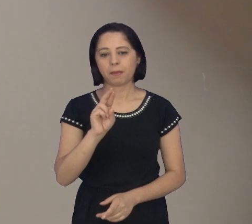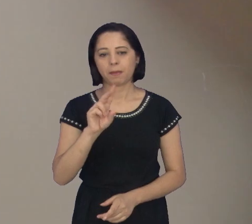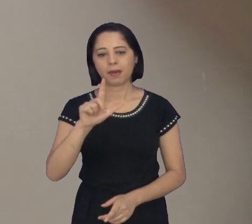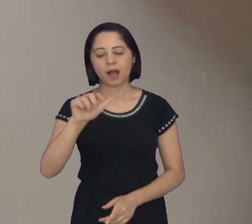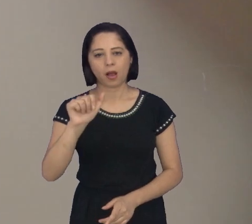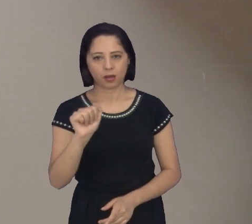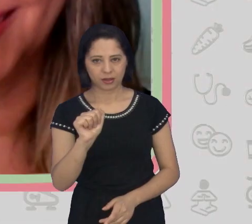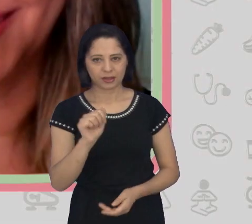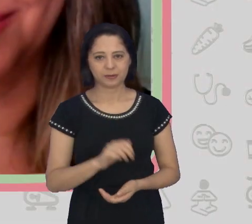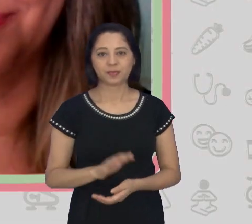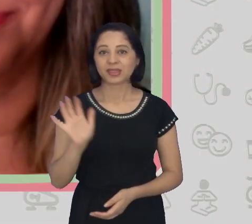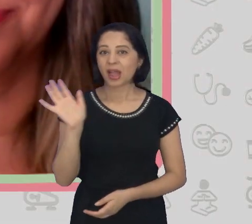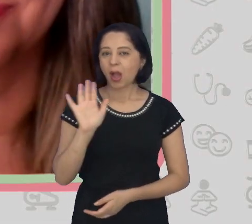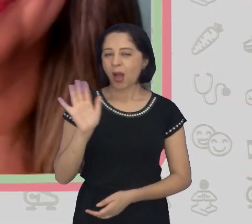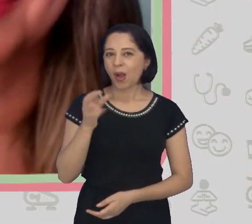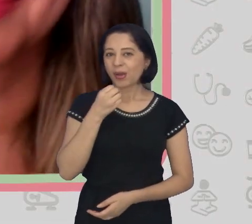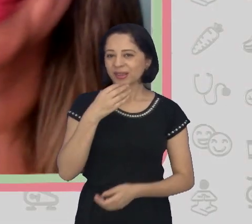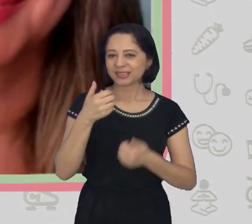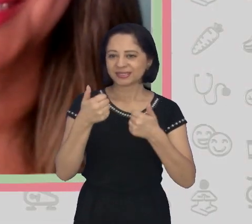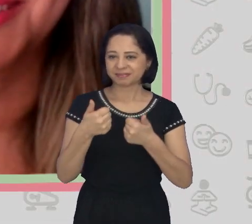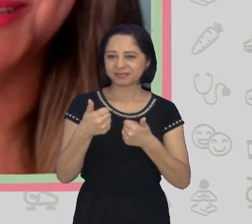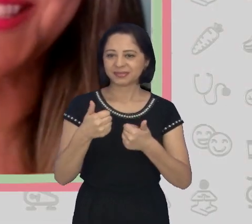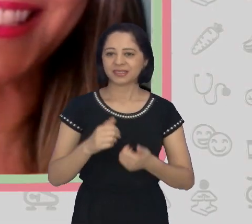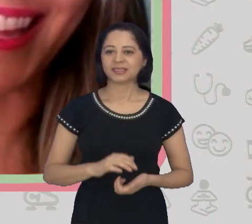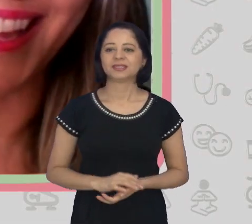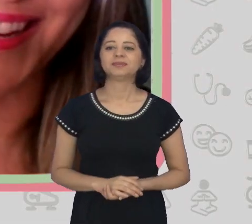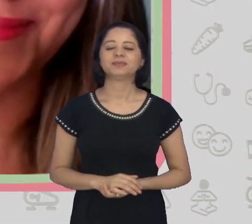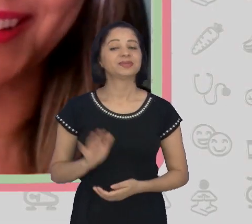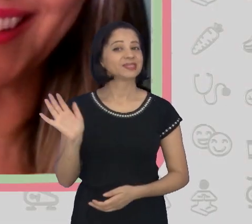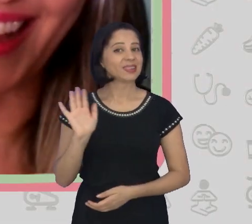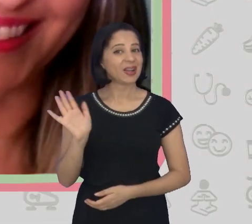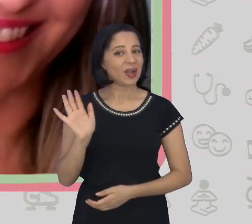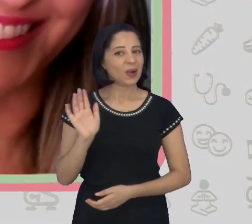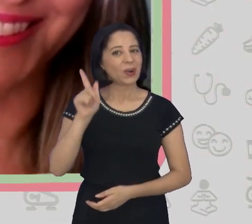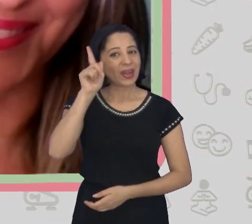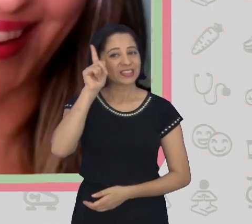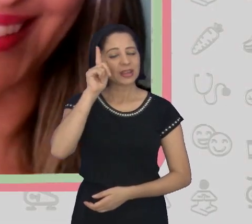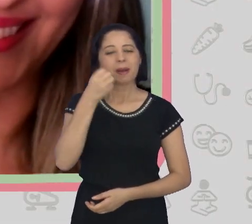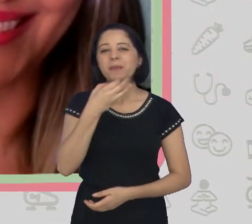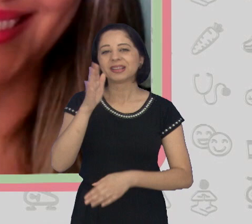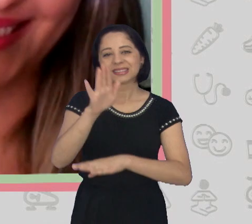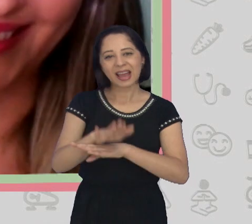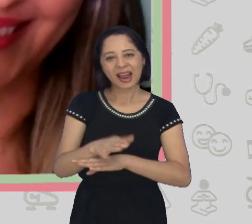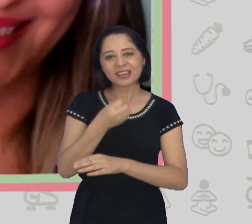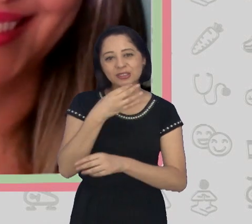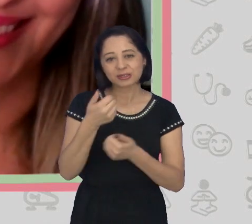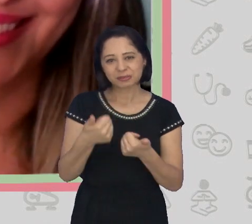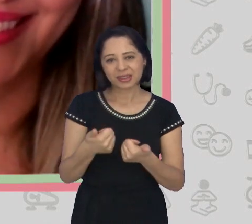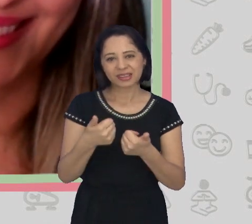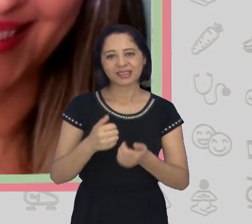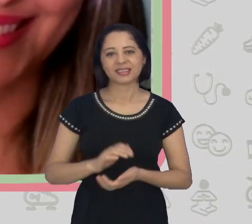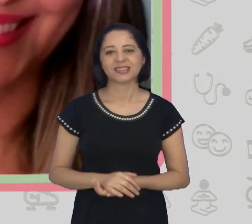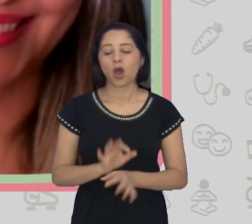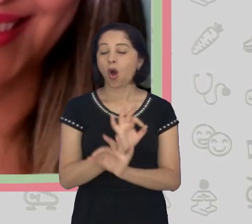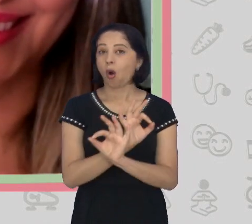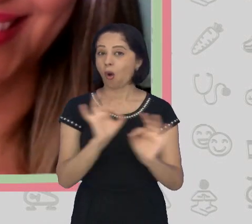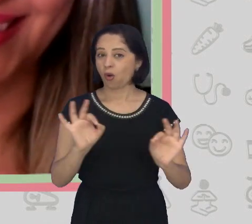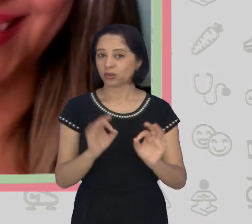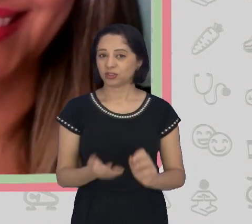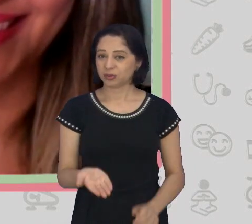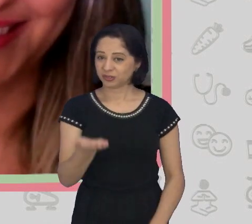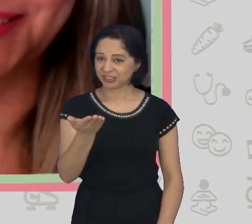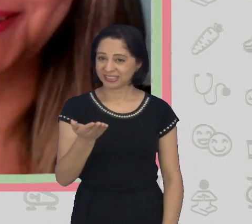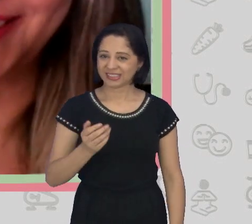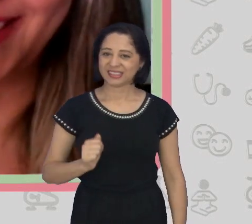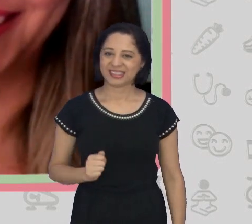Cruz. Oi, Paula, tudo bem? Oi, Gisele, boa tarde, tudo bem? Tudo ótimo. E com